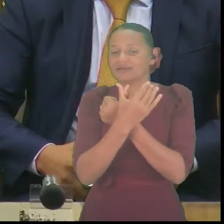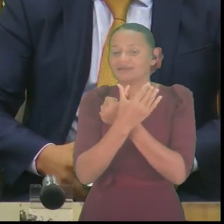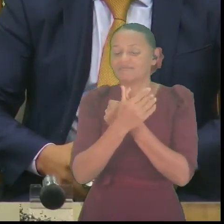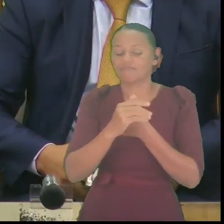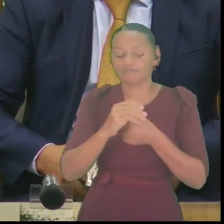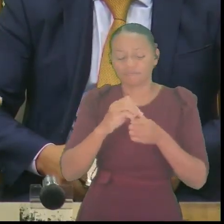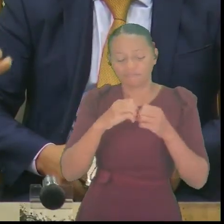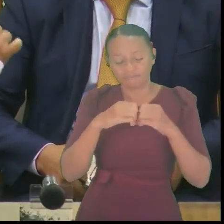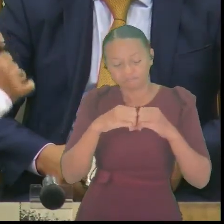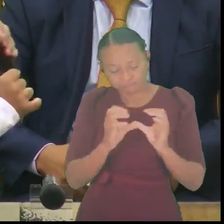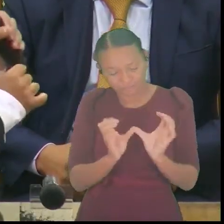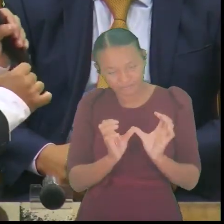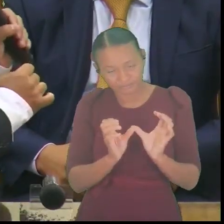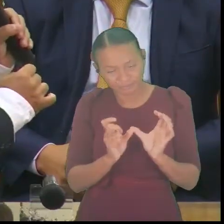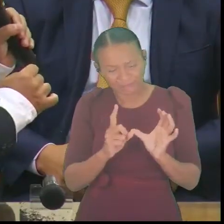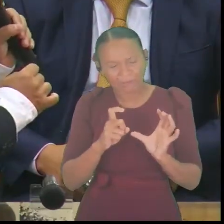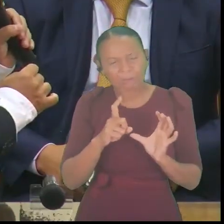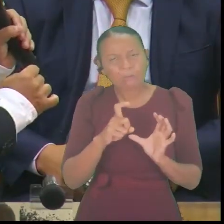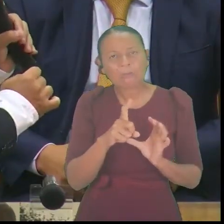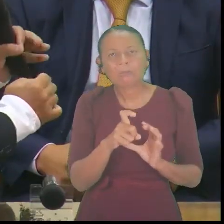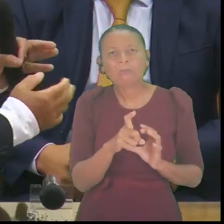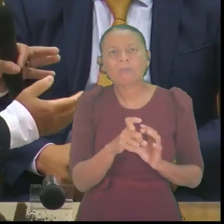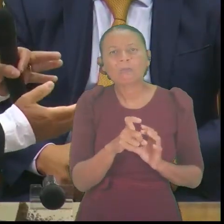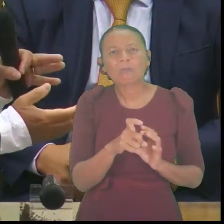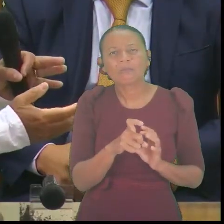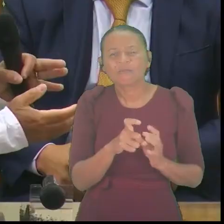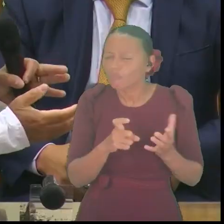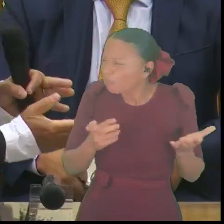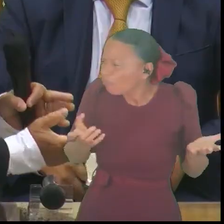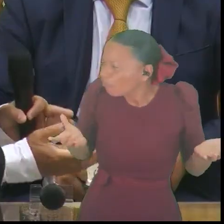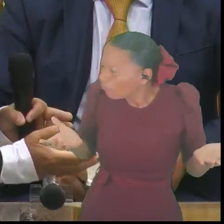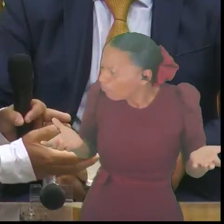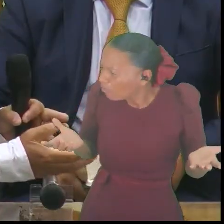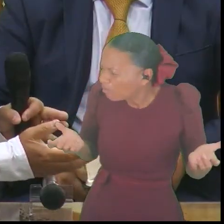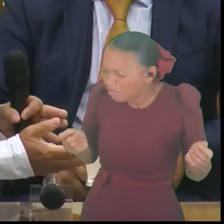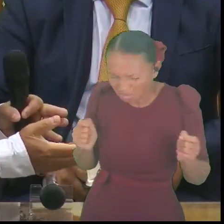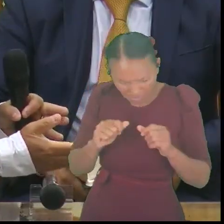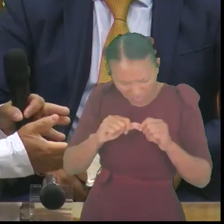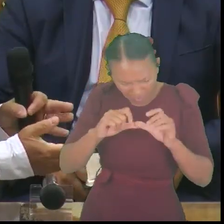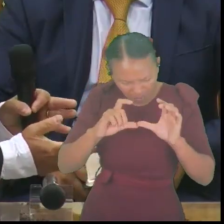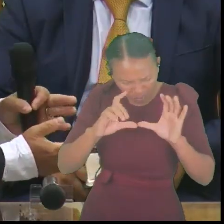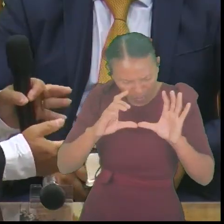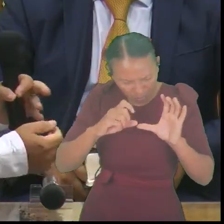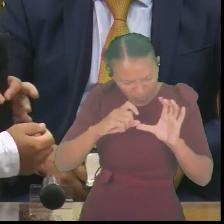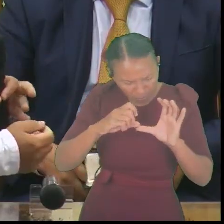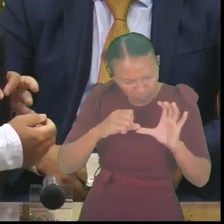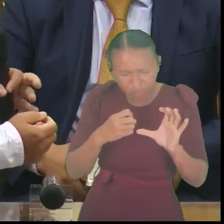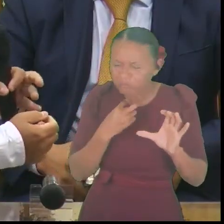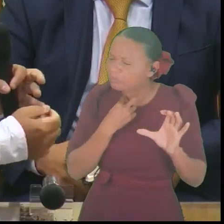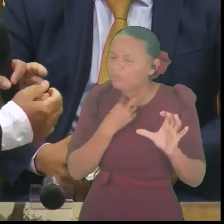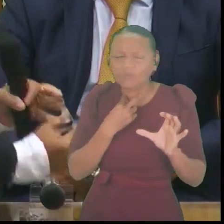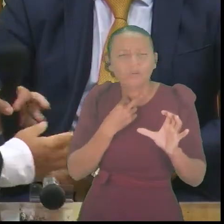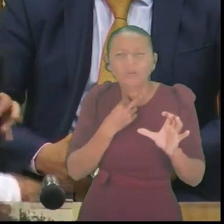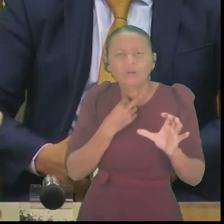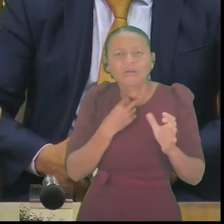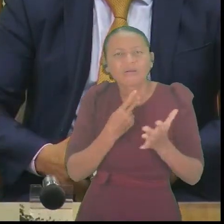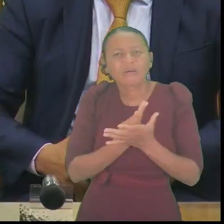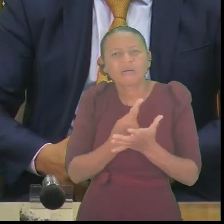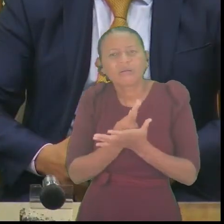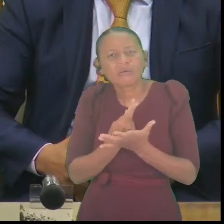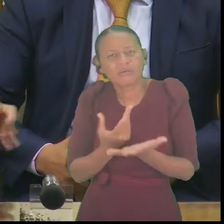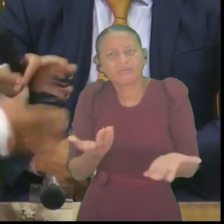quebra e sai de novo uma lagartinha. Ué, mas lagartinha? Não pode. Está